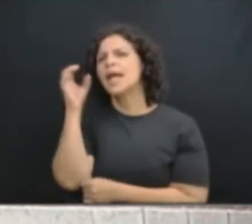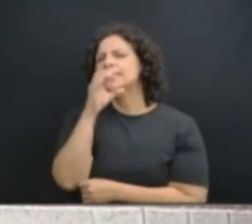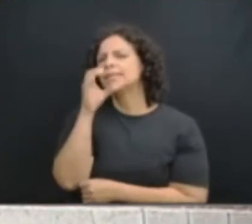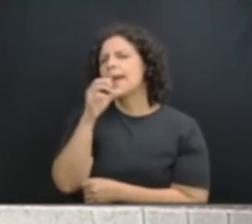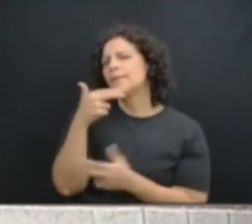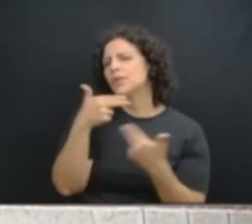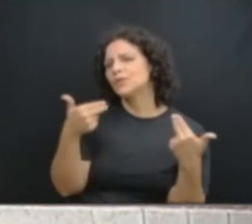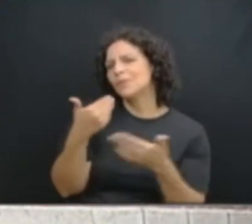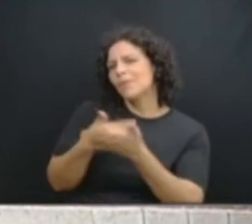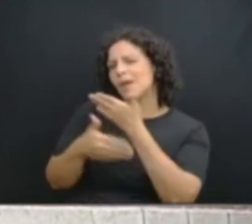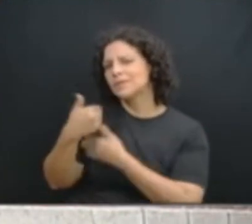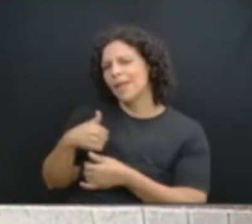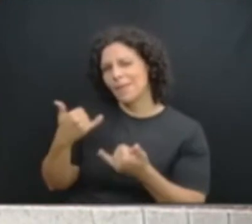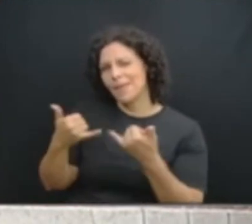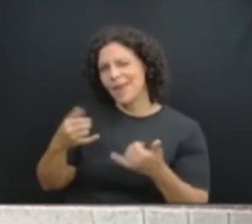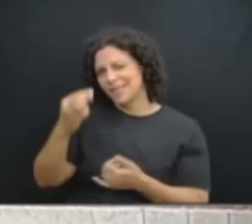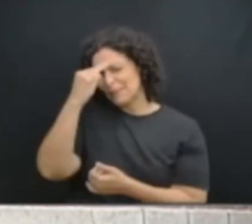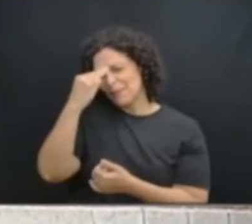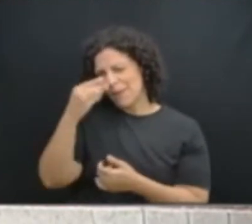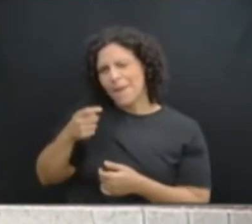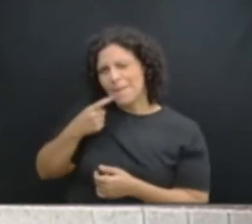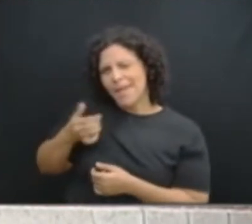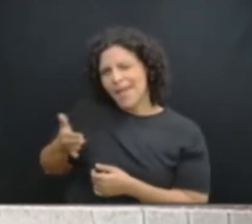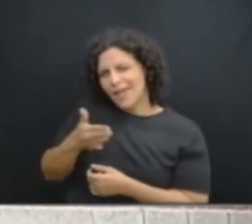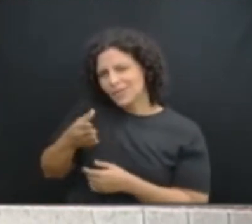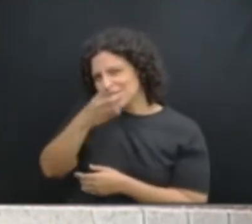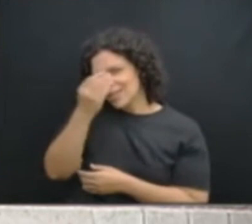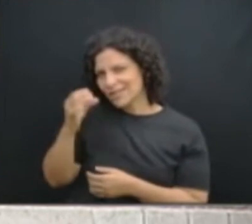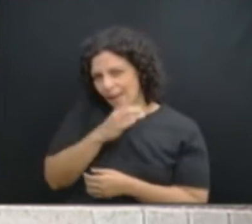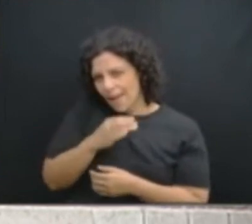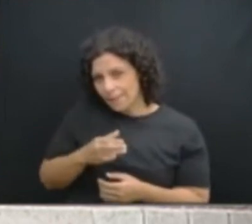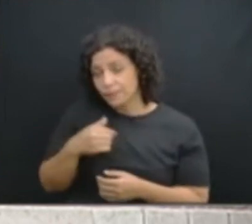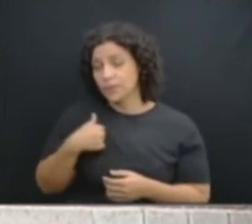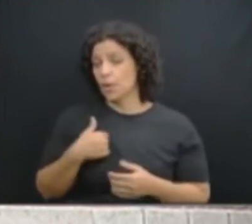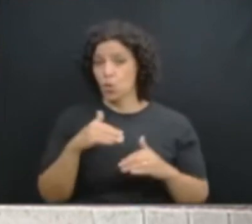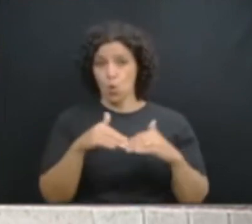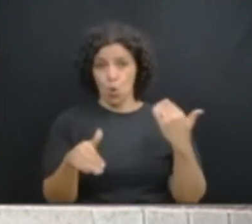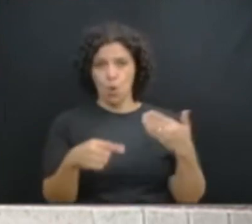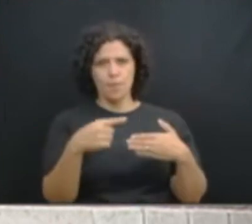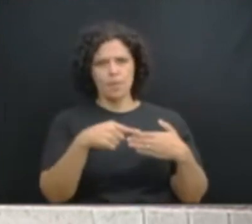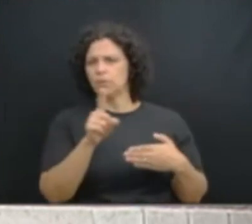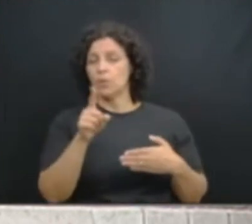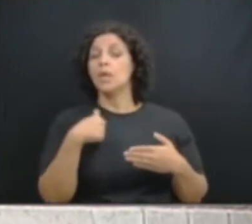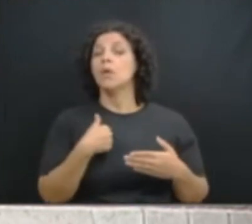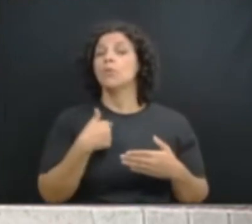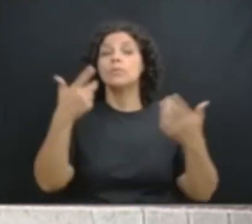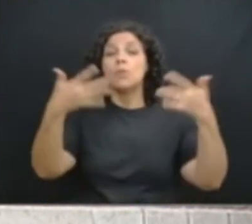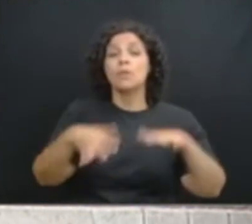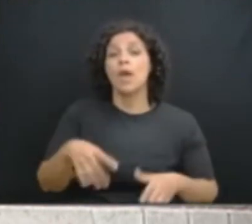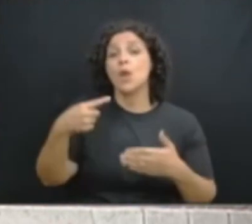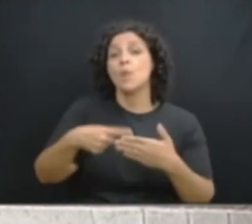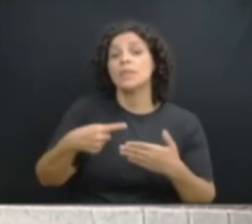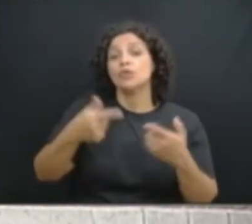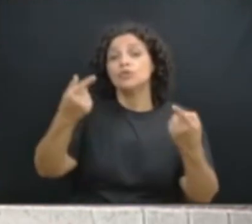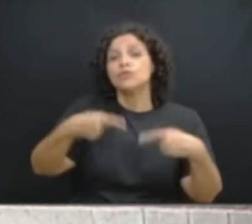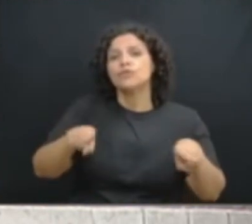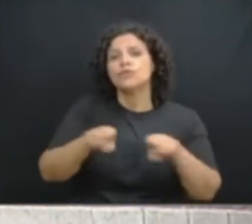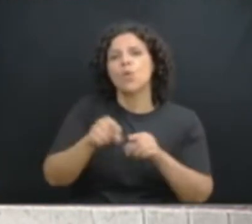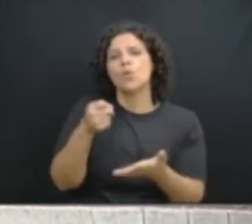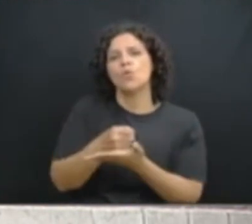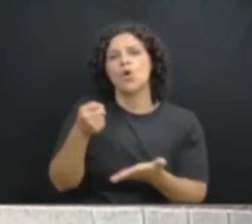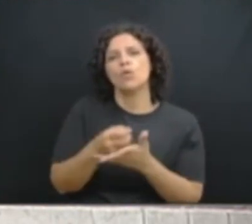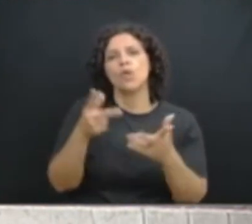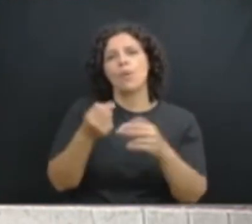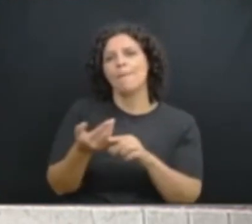o seu passado. Eu não sou contra o pedágio. Eu sou contra que o Paraná seja mergulhado, mais uma vez, na mesma